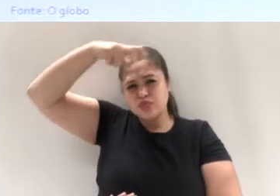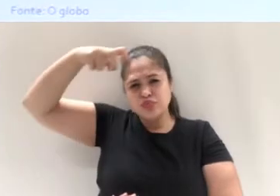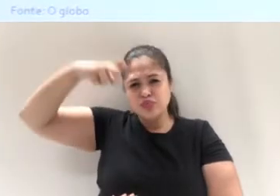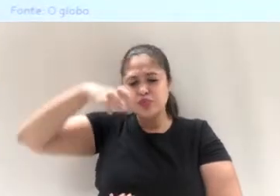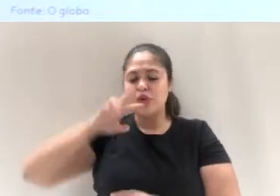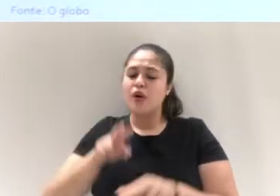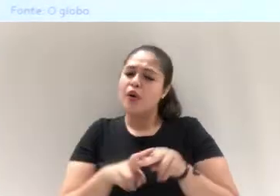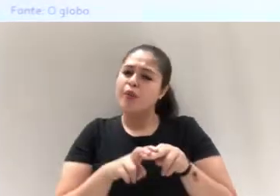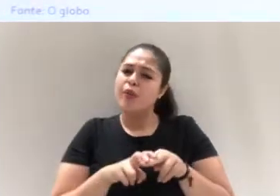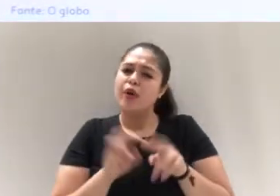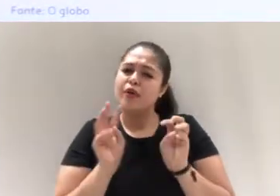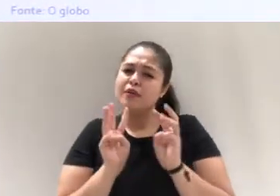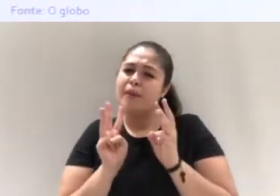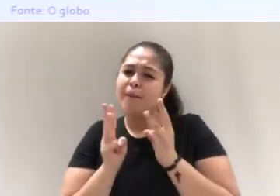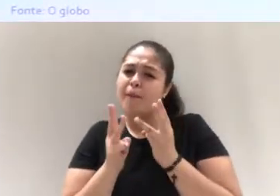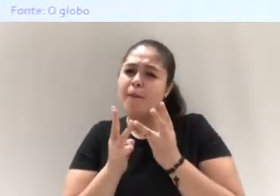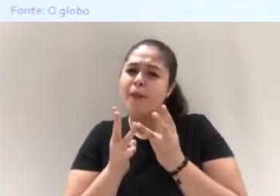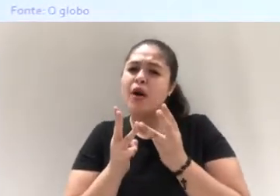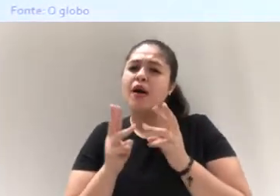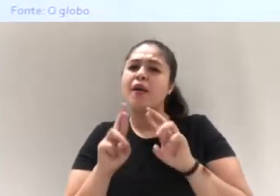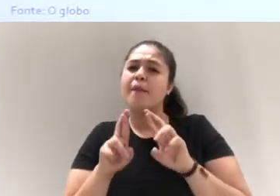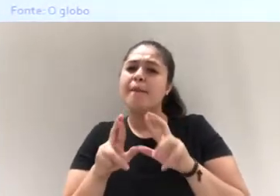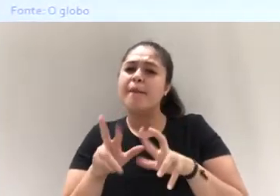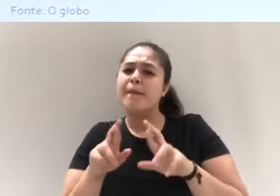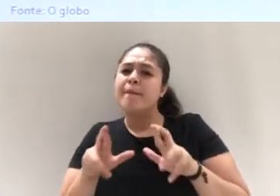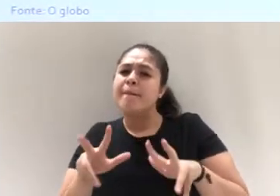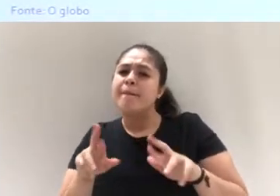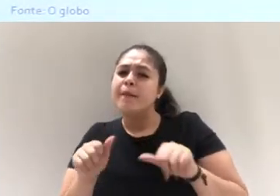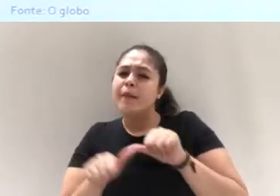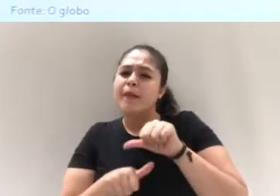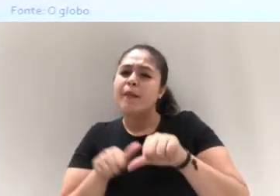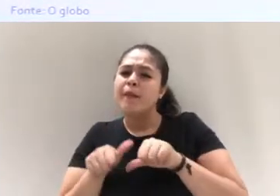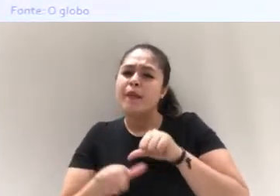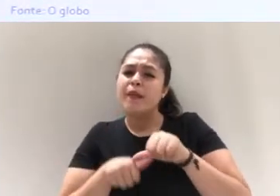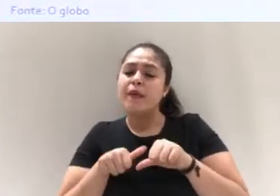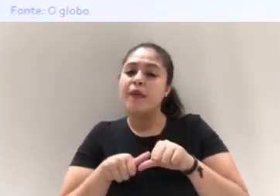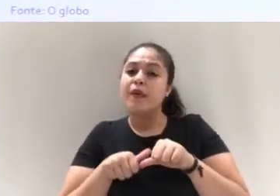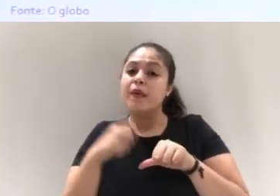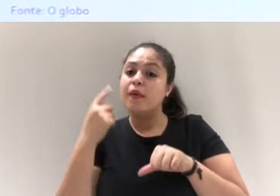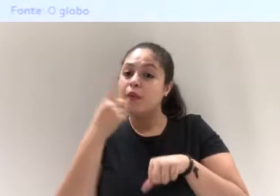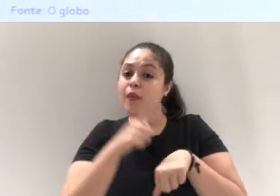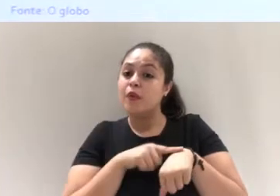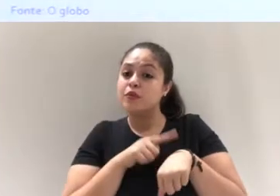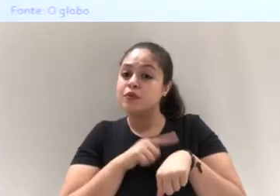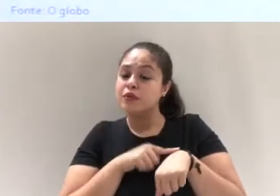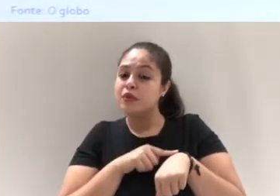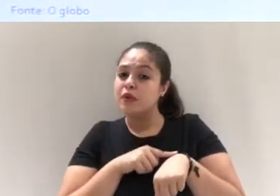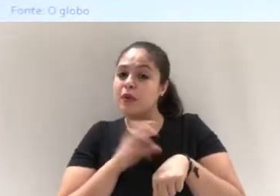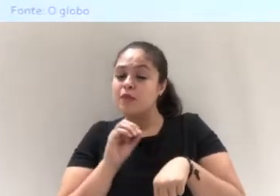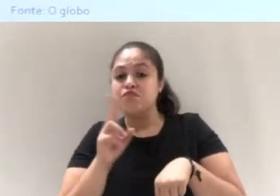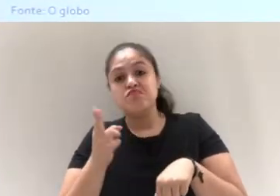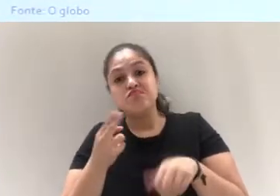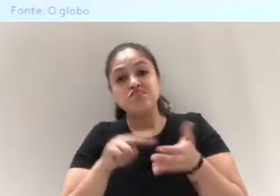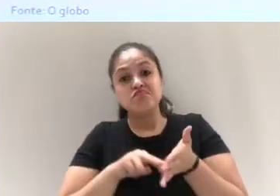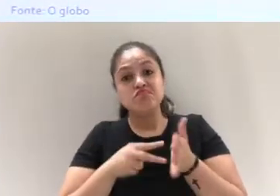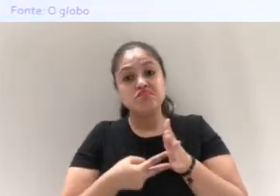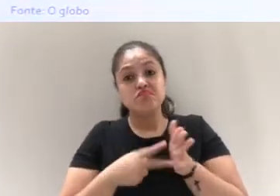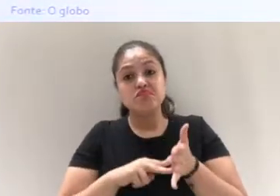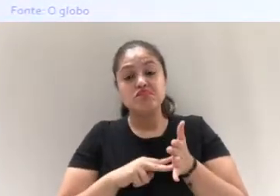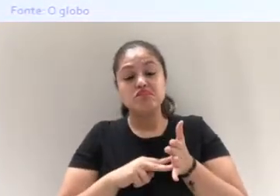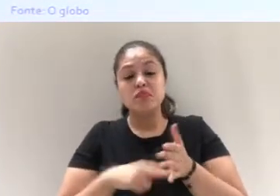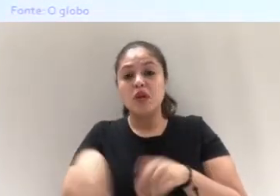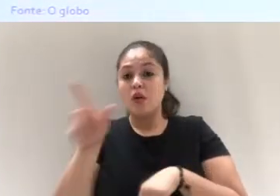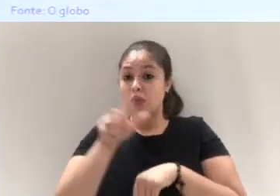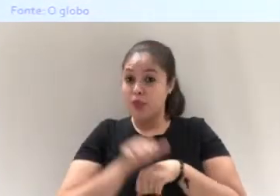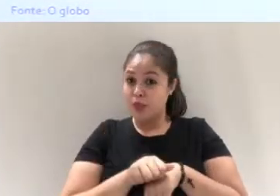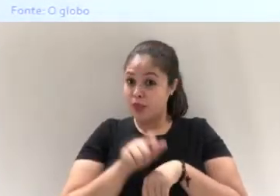justamente pelo fato da massa modificar o tempo, ou seja, o efeito